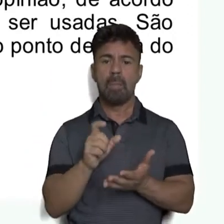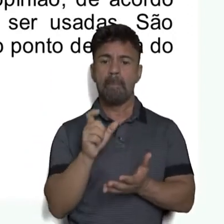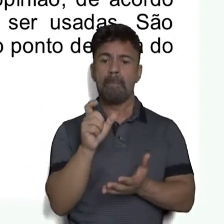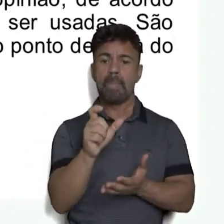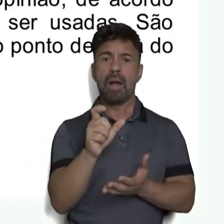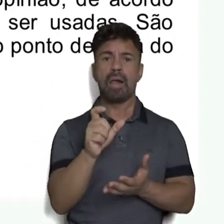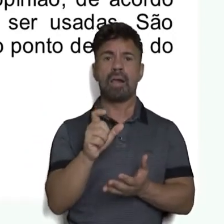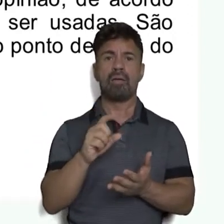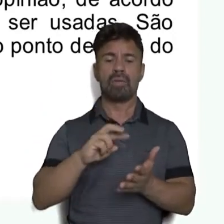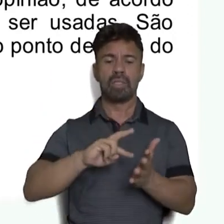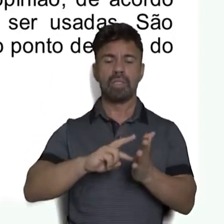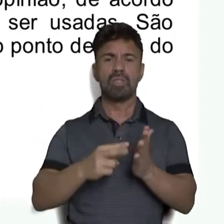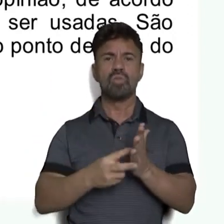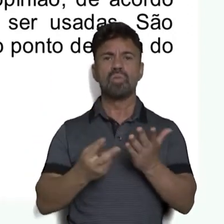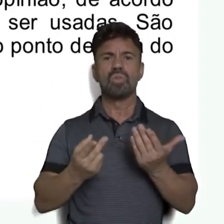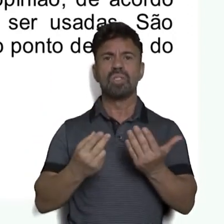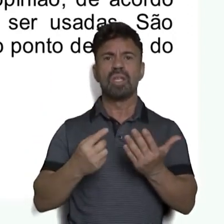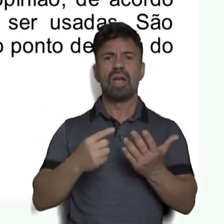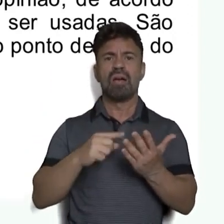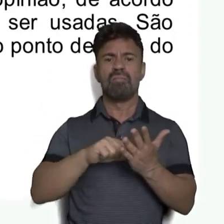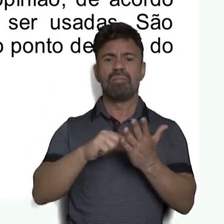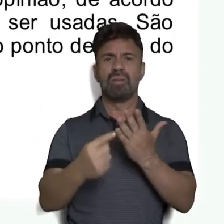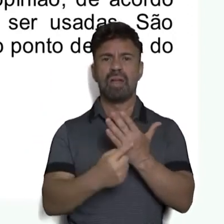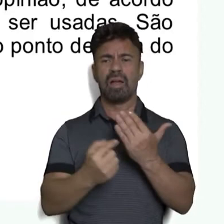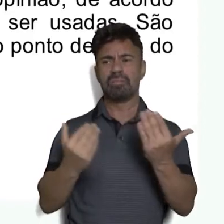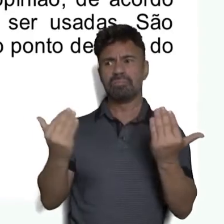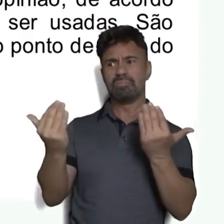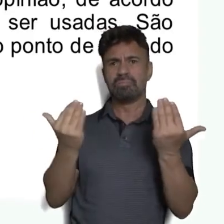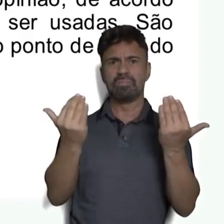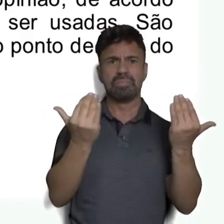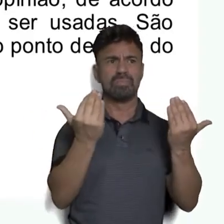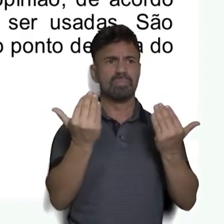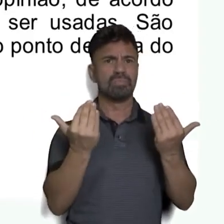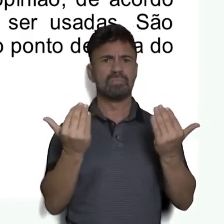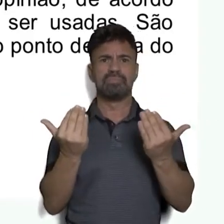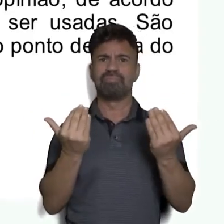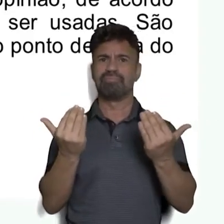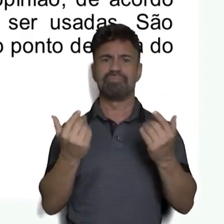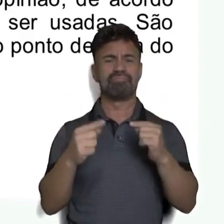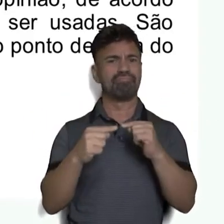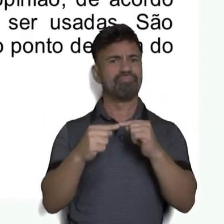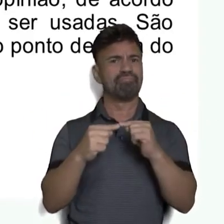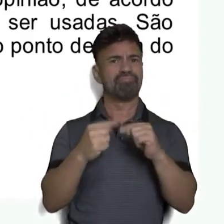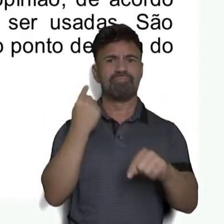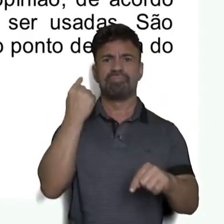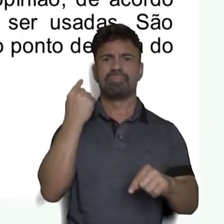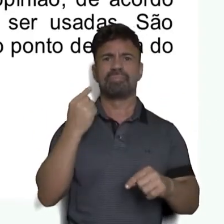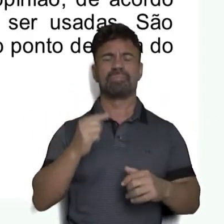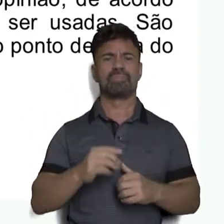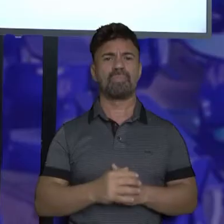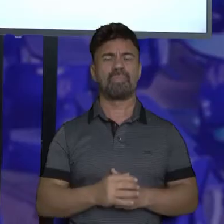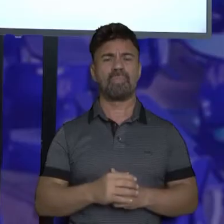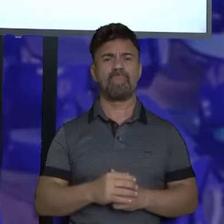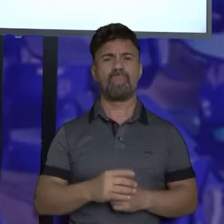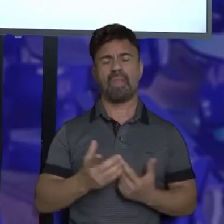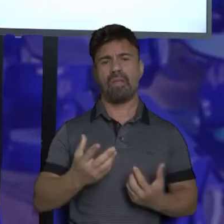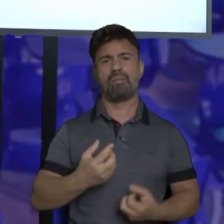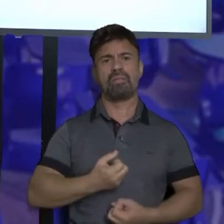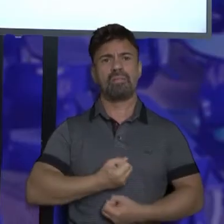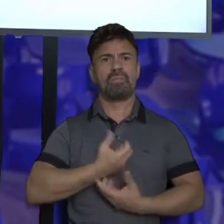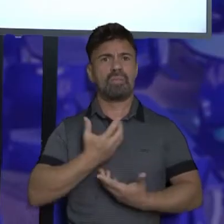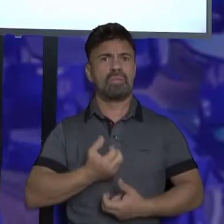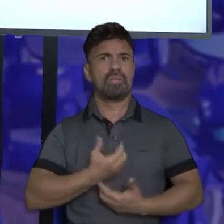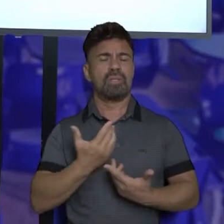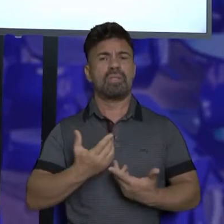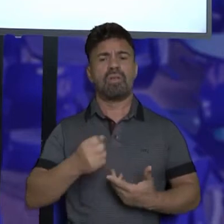são usadas no sentido figurado devem ser usadas se a gente estiver usando para descrever algo como uma poesia, um